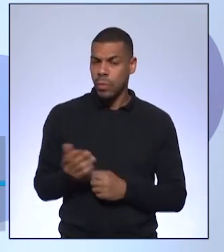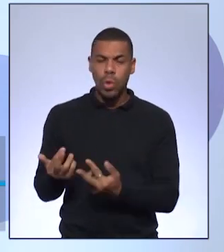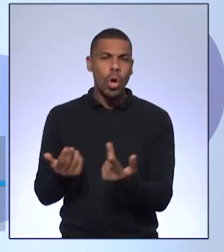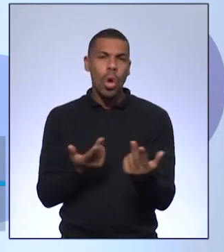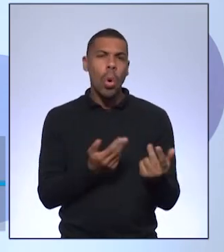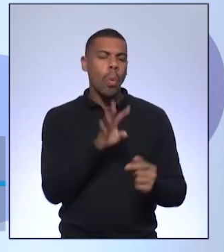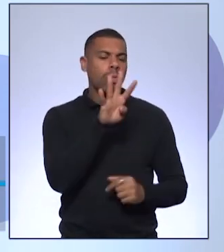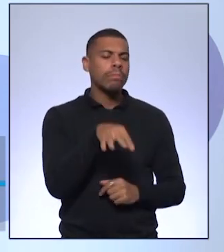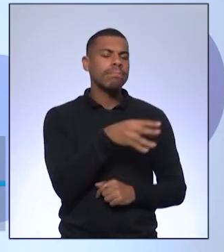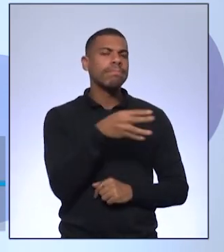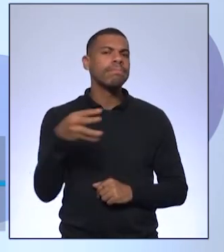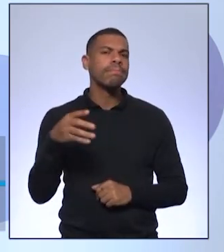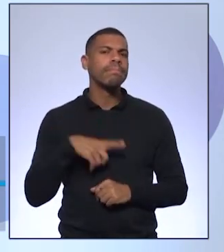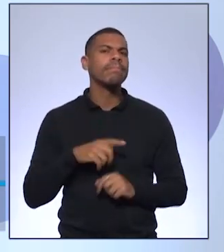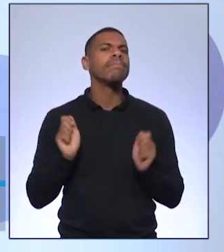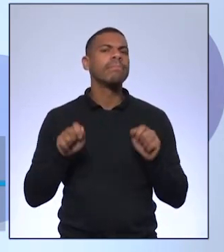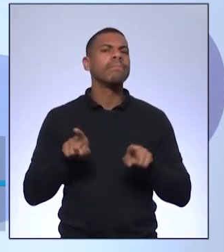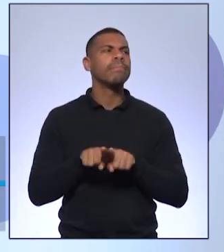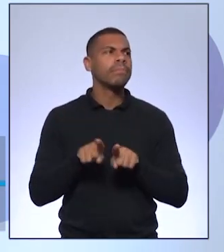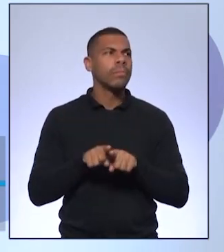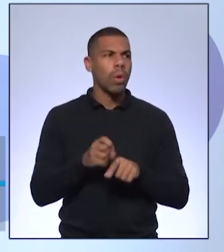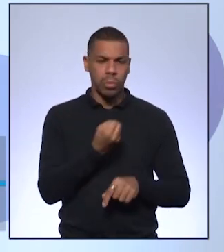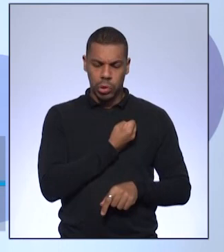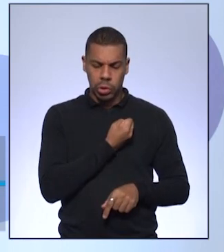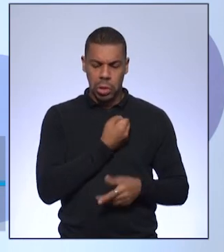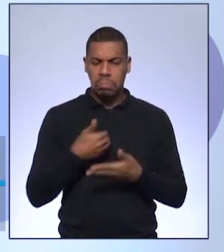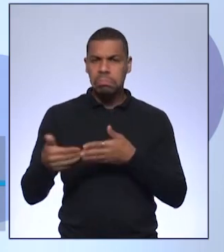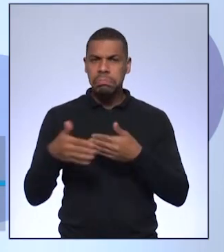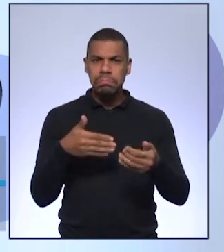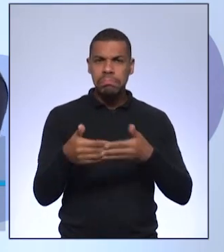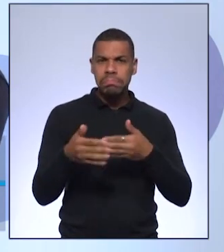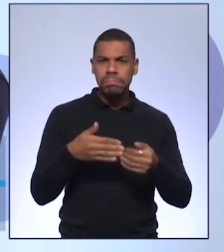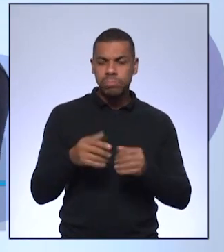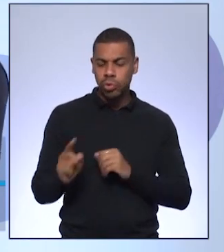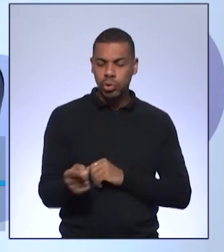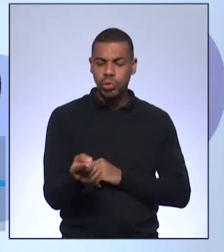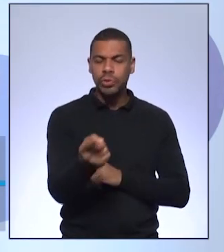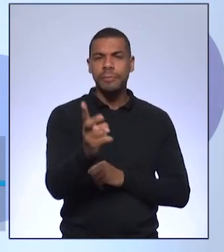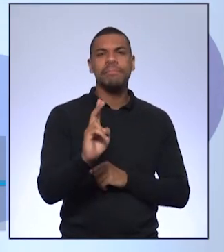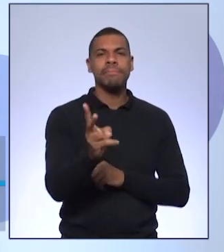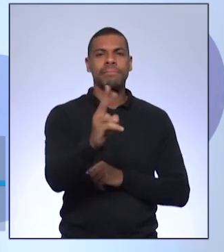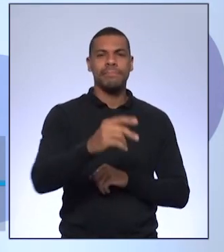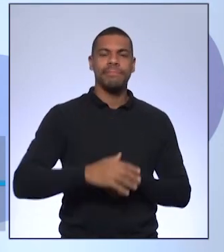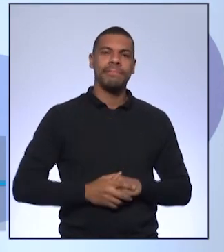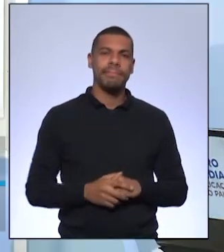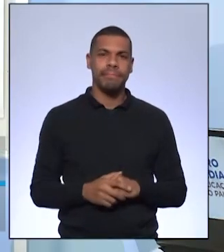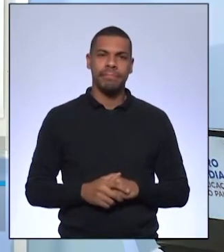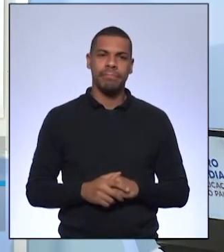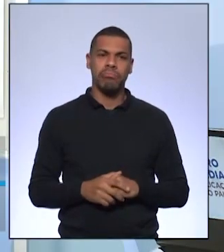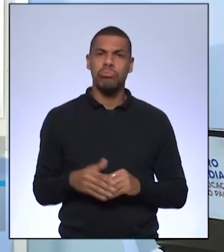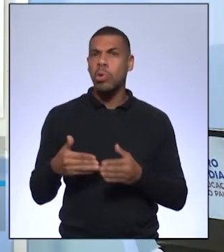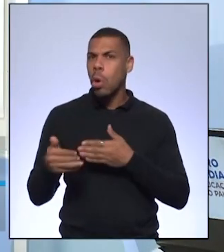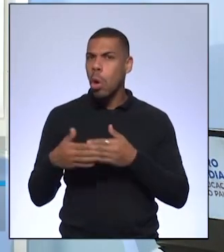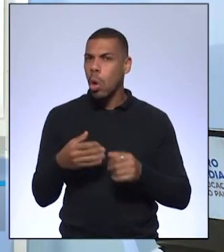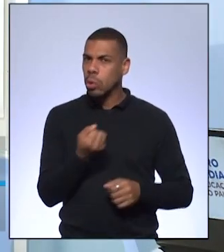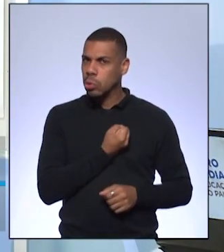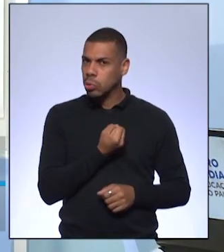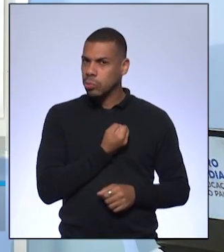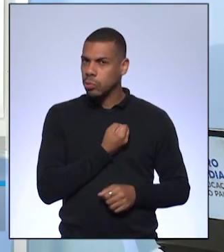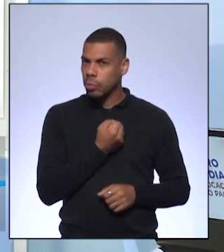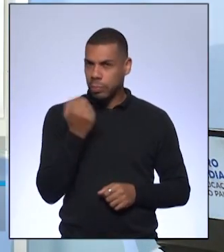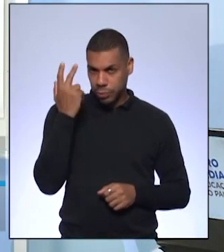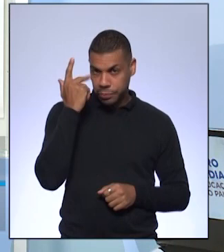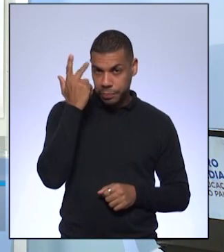mesma formação, faço qualquer número, já que são infinitos. Perfeito. qualquer número natural, né?